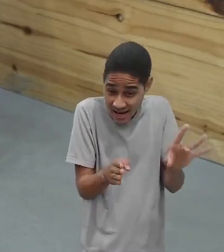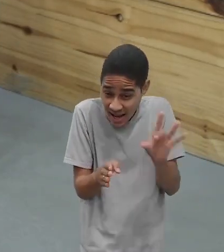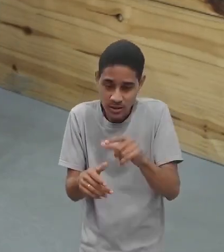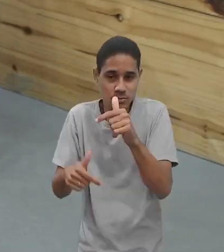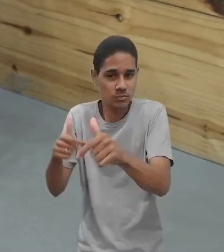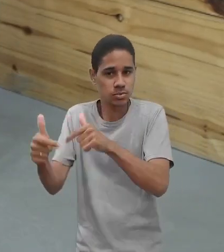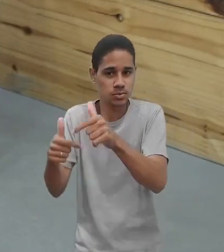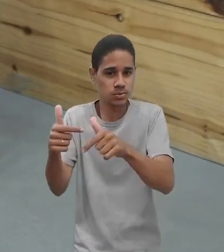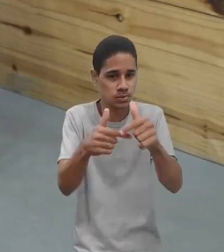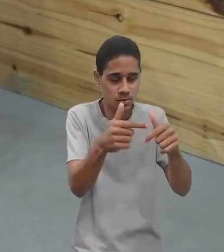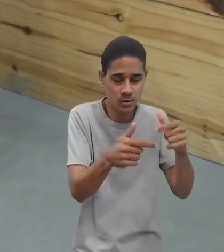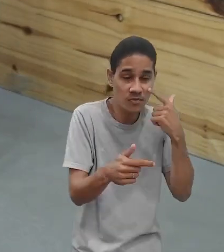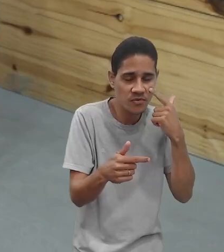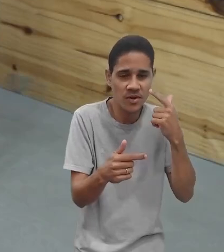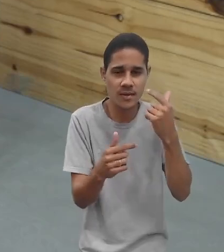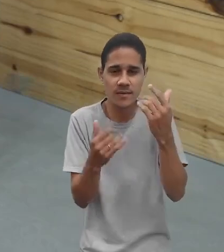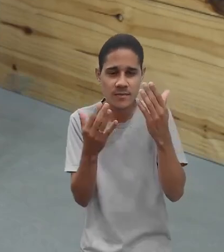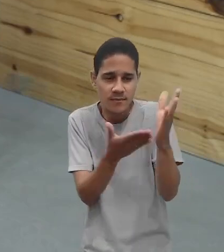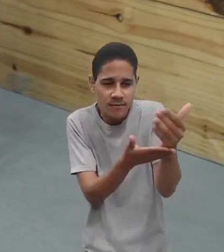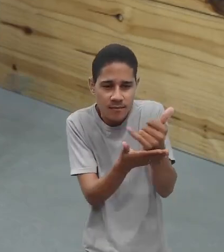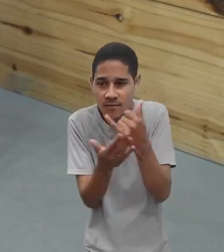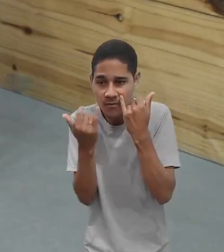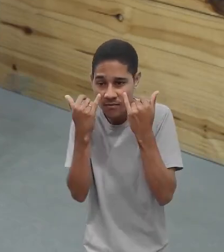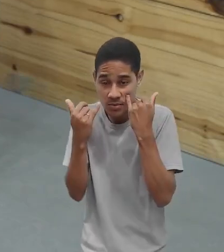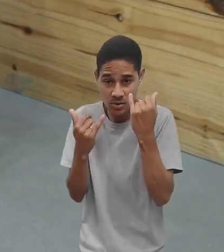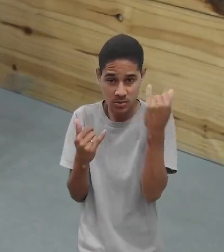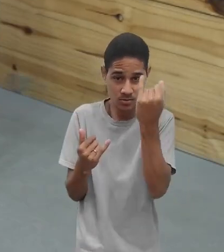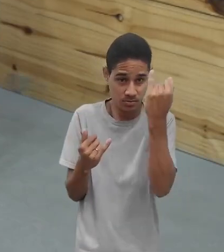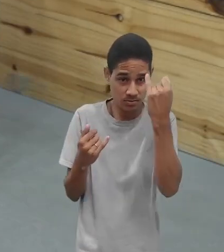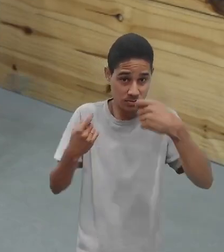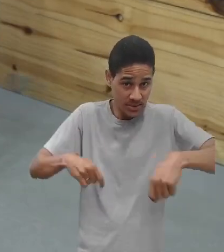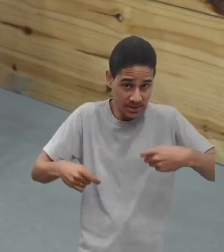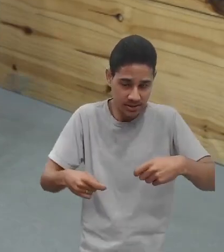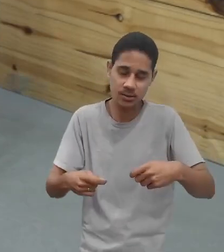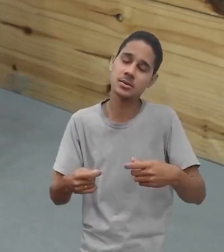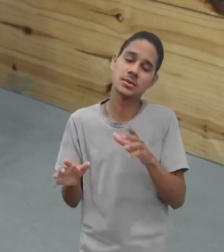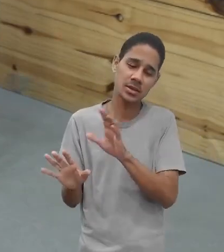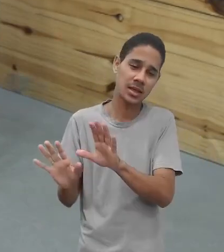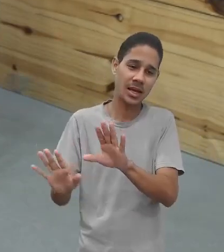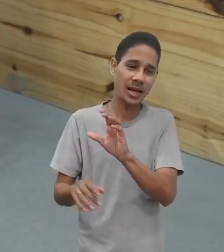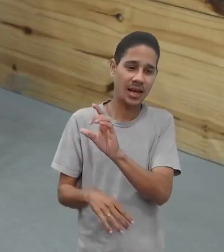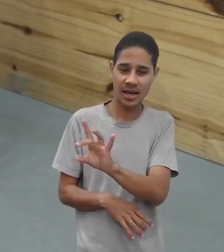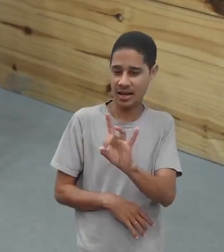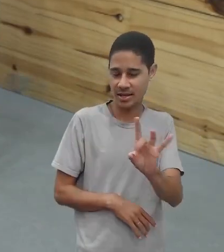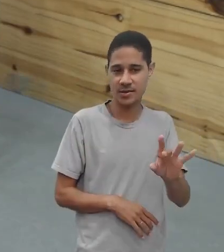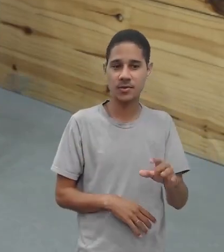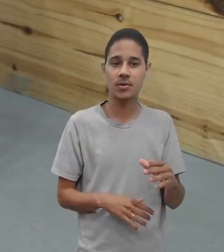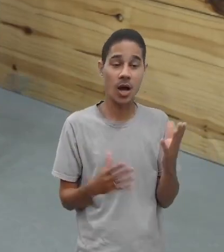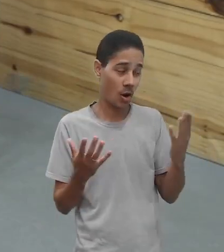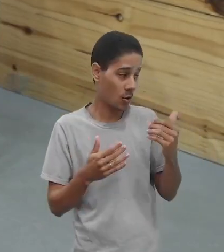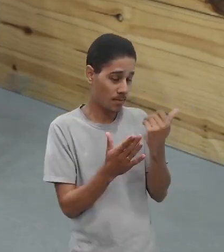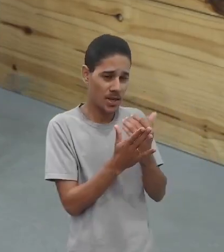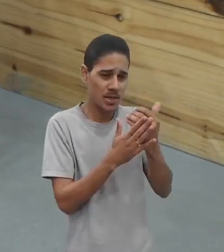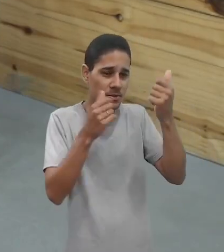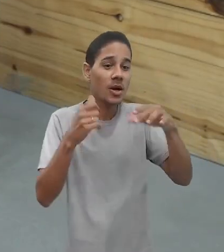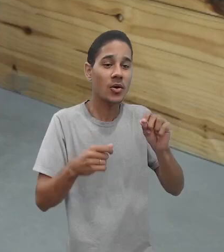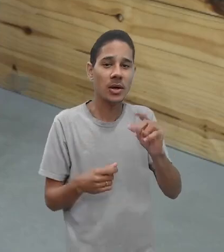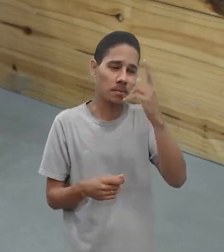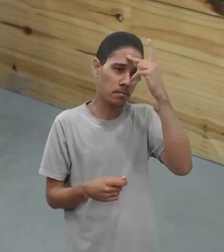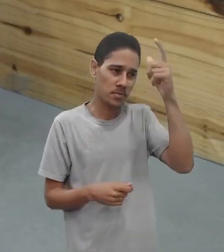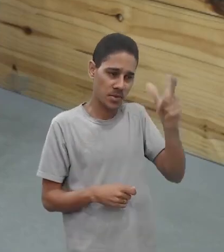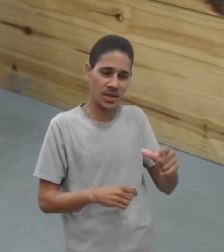quadradinho, encontrando esses dados que é necessário para ele. E aí eu vou tocar mais uma vez no assunto do profissional, que ele